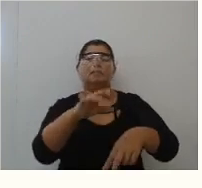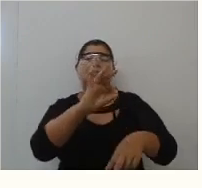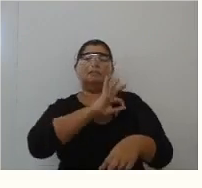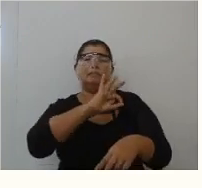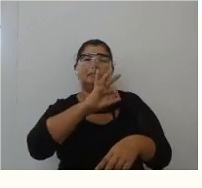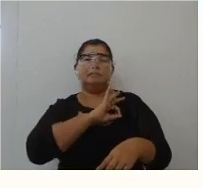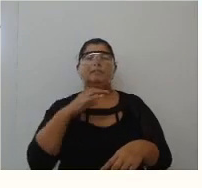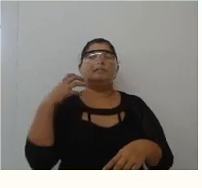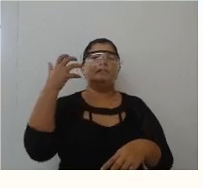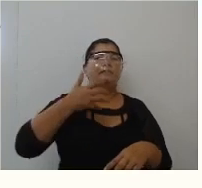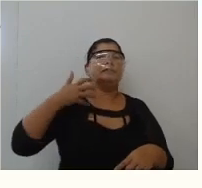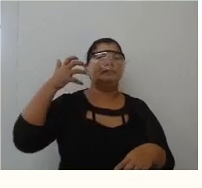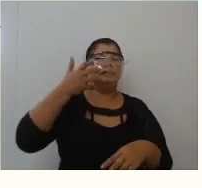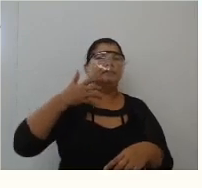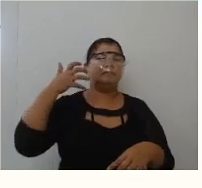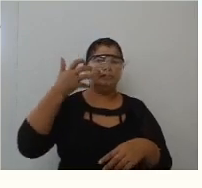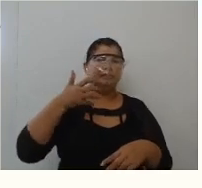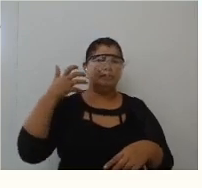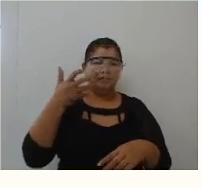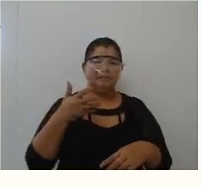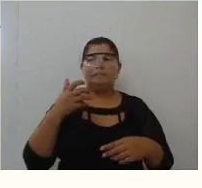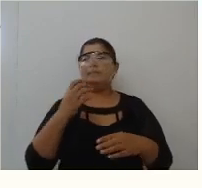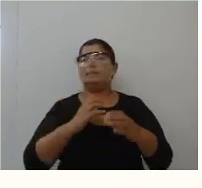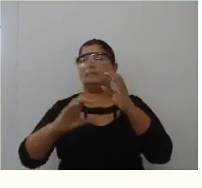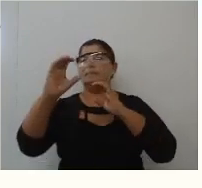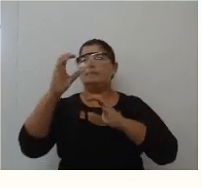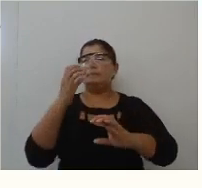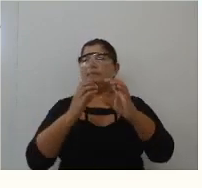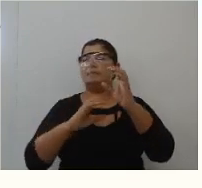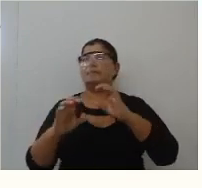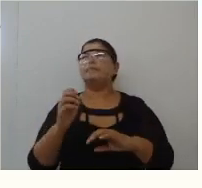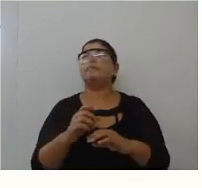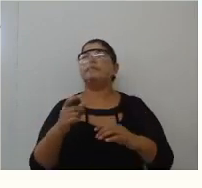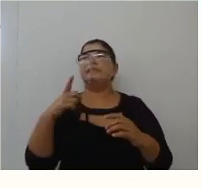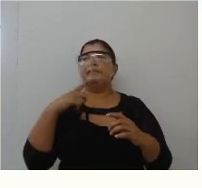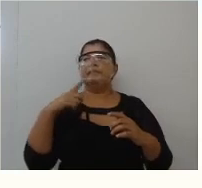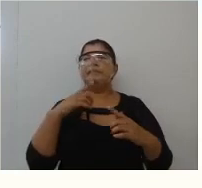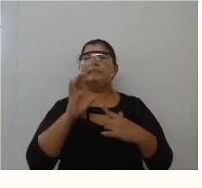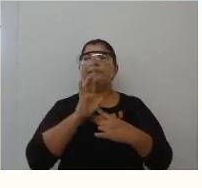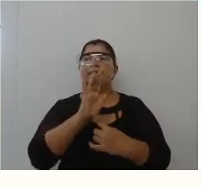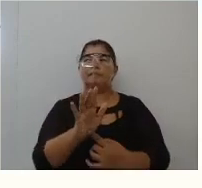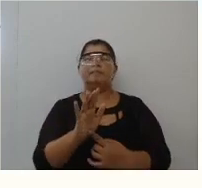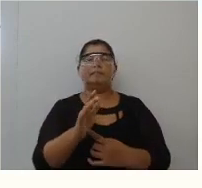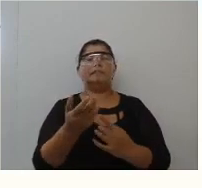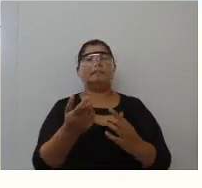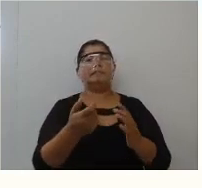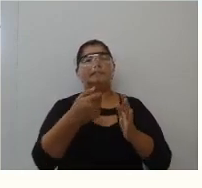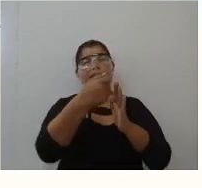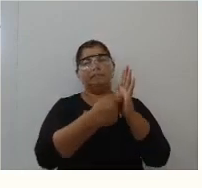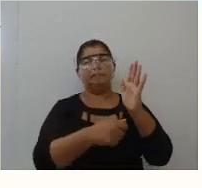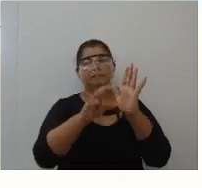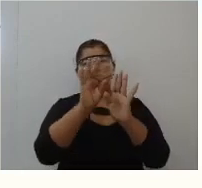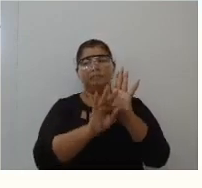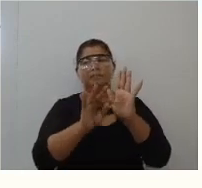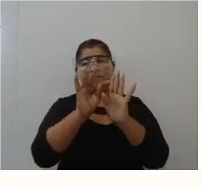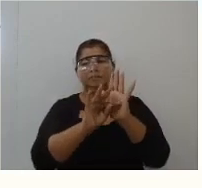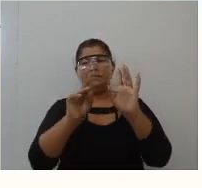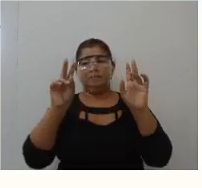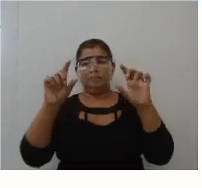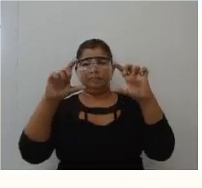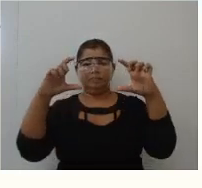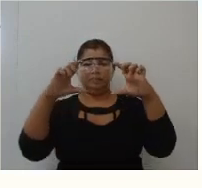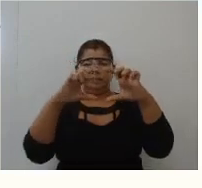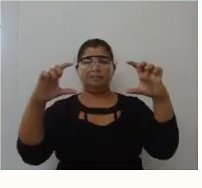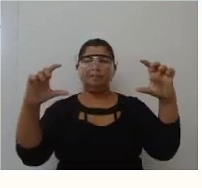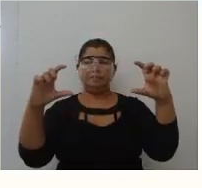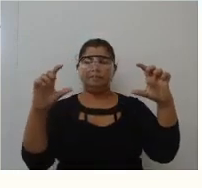hinos. Olha, eu trouxe aqui alguns fragmentos para vocês, ó, enquanto utilizam, como